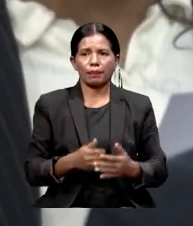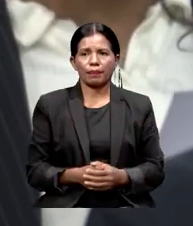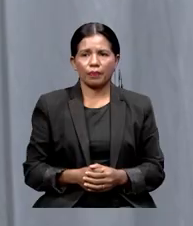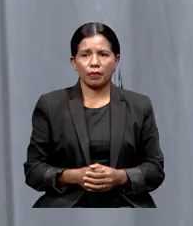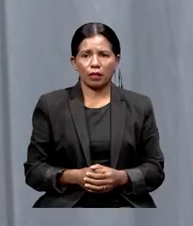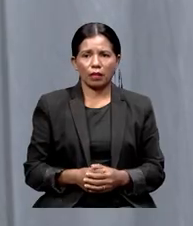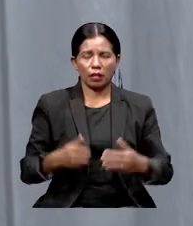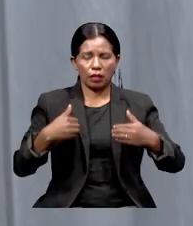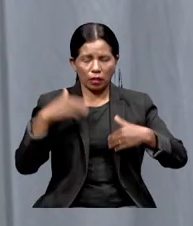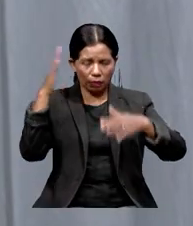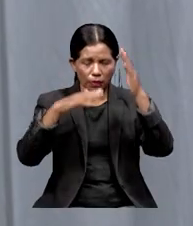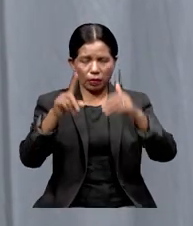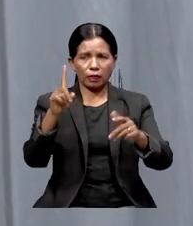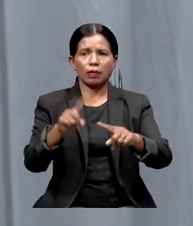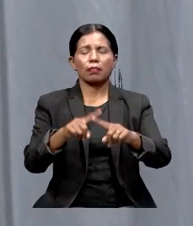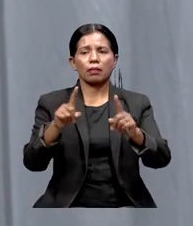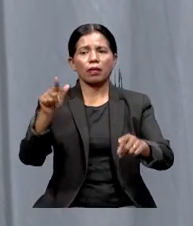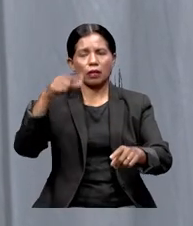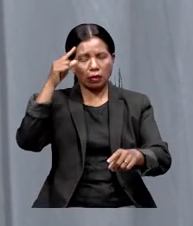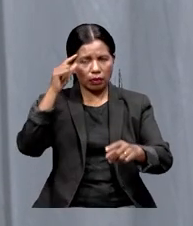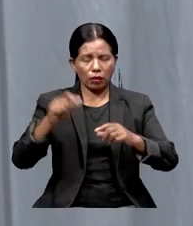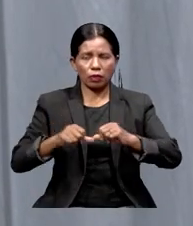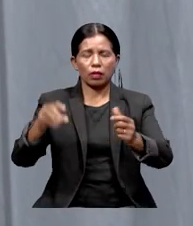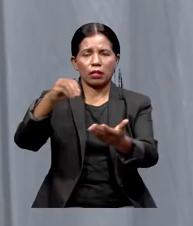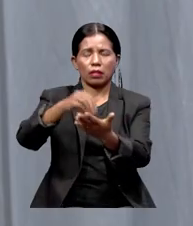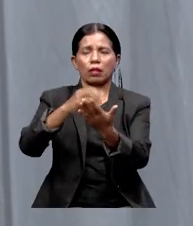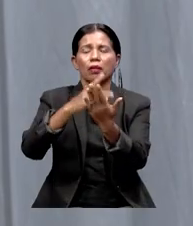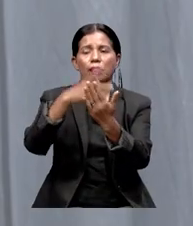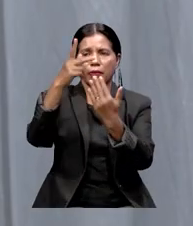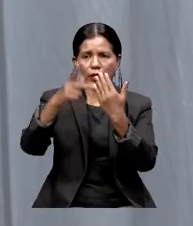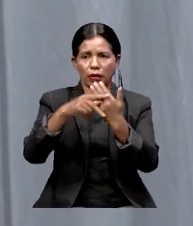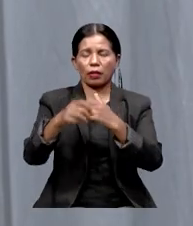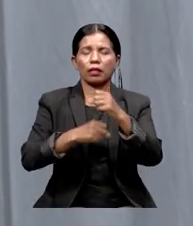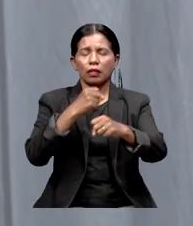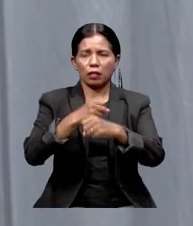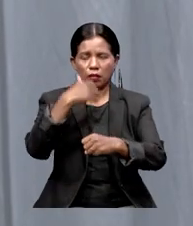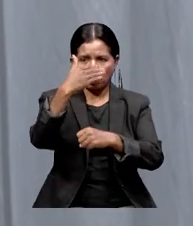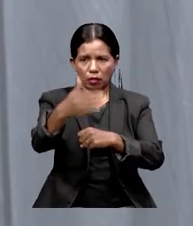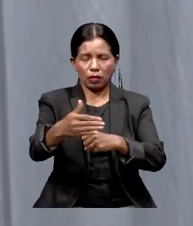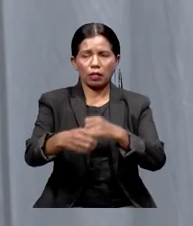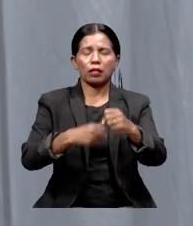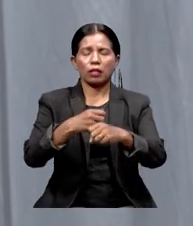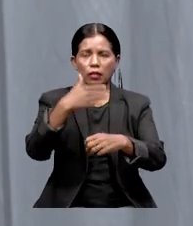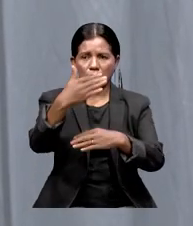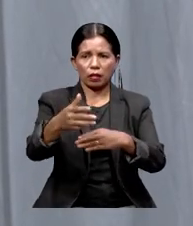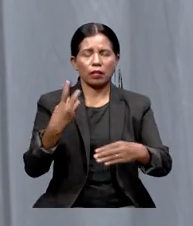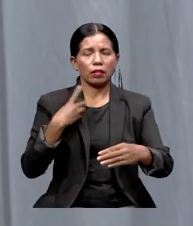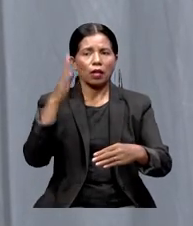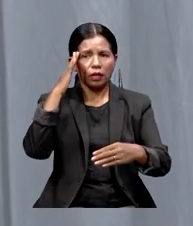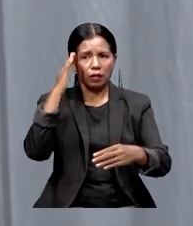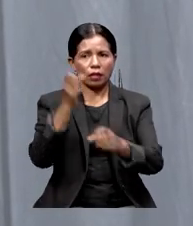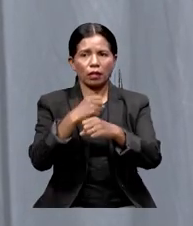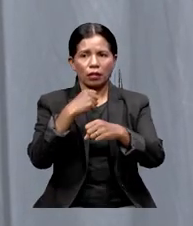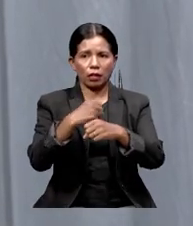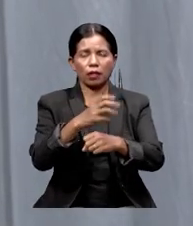tinha problema ainda, mas bem o governo continua tal que a programa, tinha com encarecidão, mas bem tinha firmado que estava noion a tal